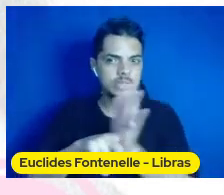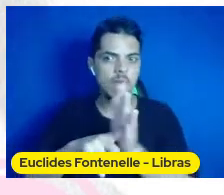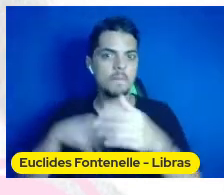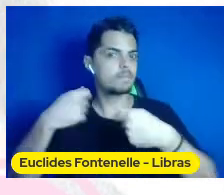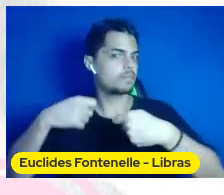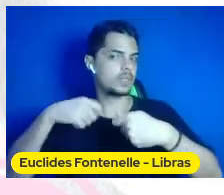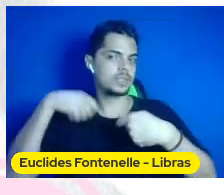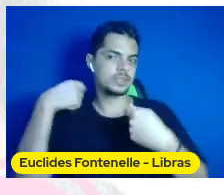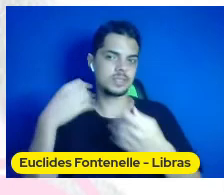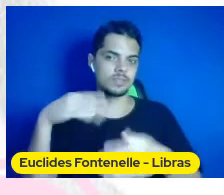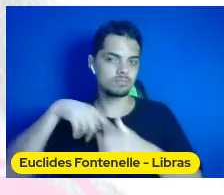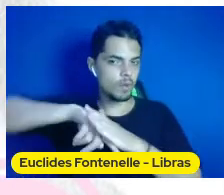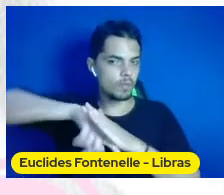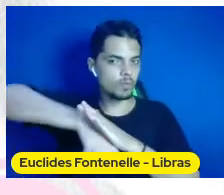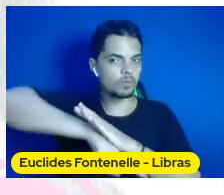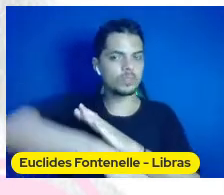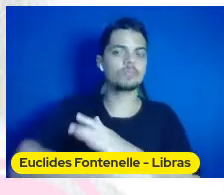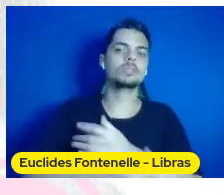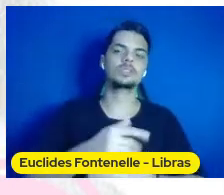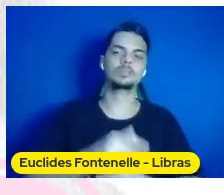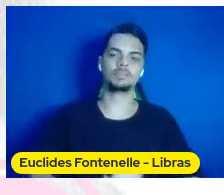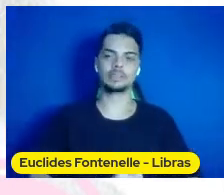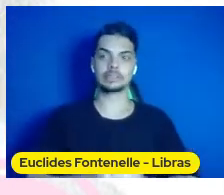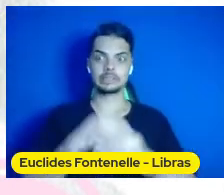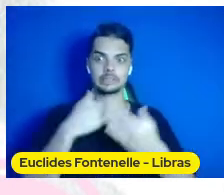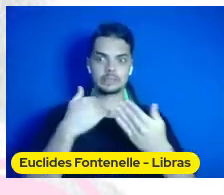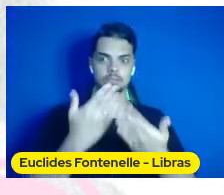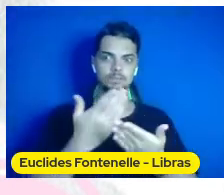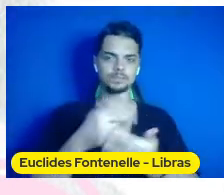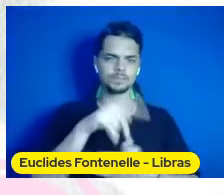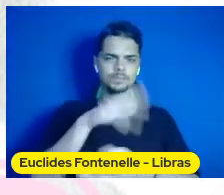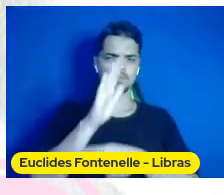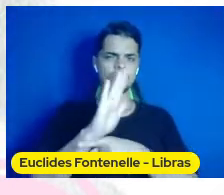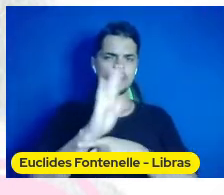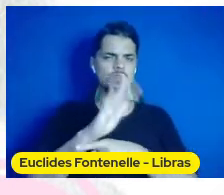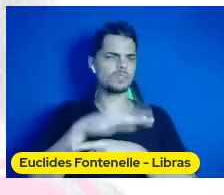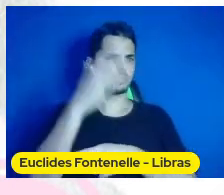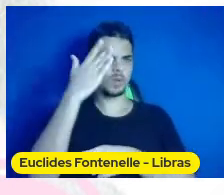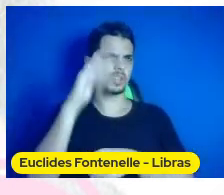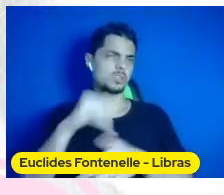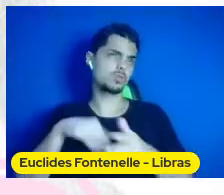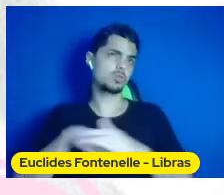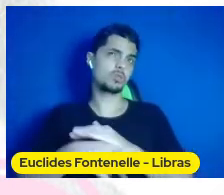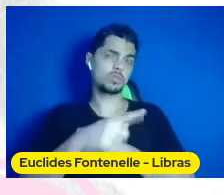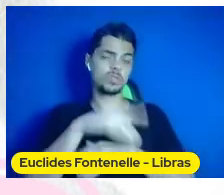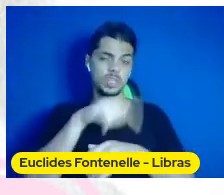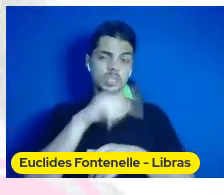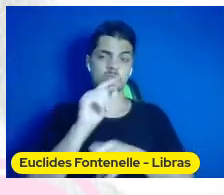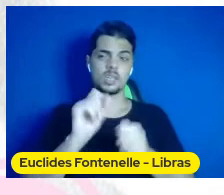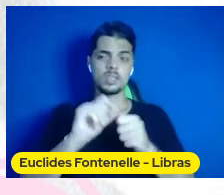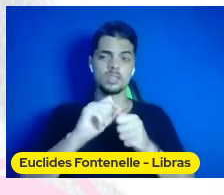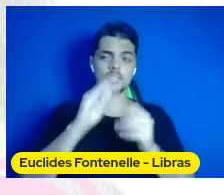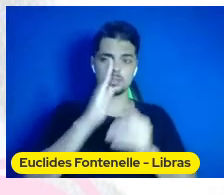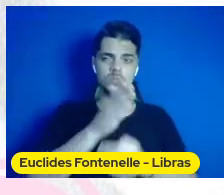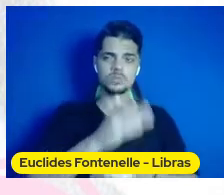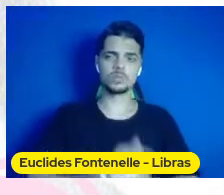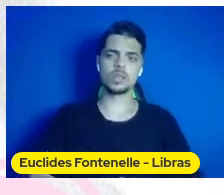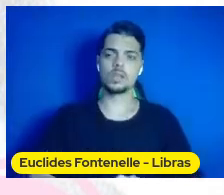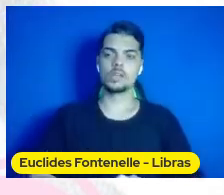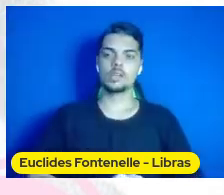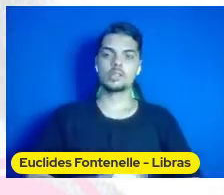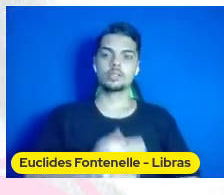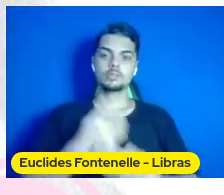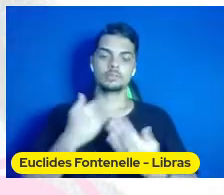todo o filme. Então, eu costumo falar que a animação é isso. Tipo, a animação vai em todas as artes, né?